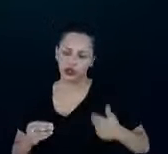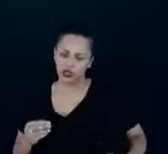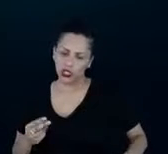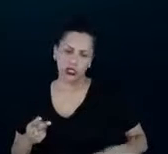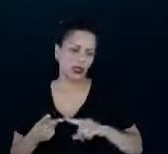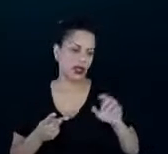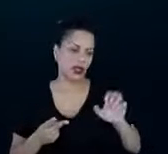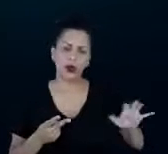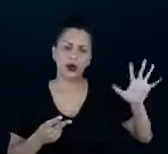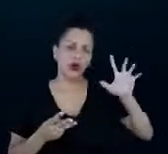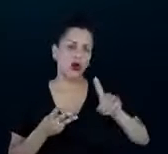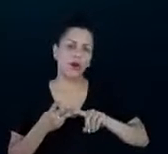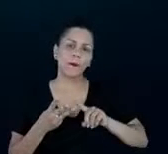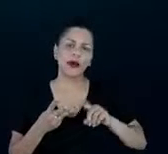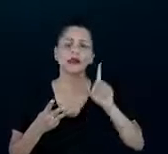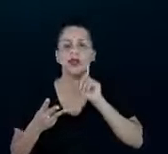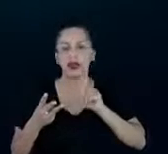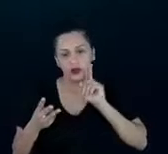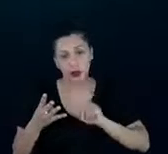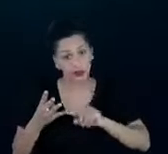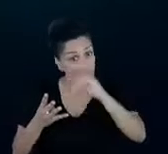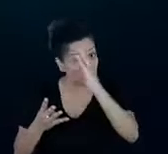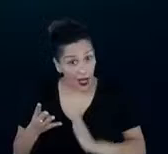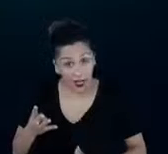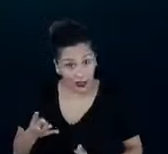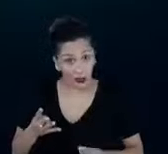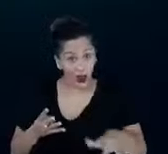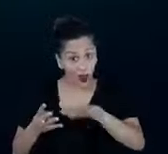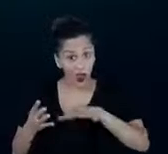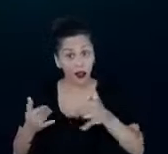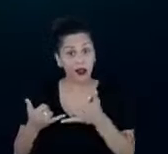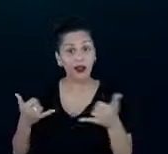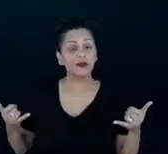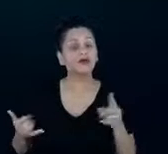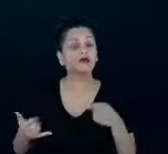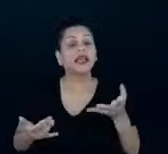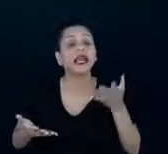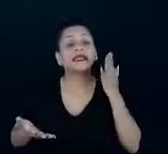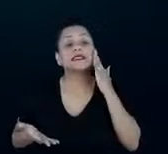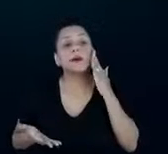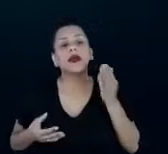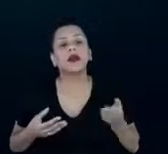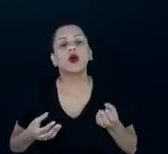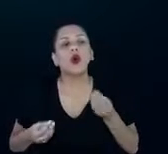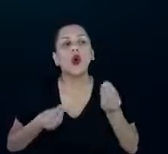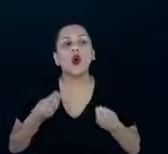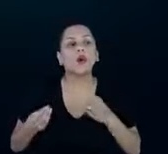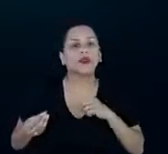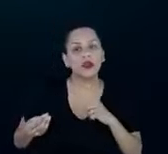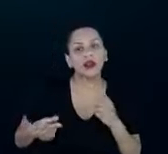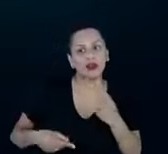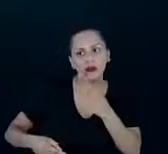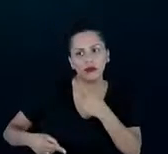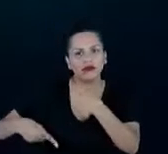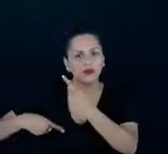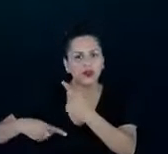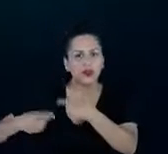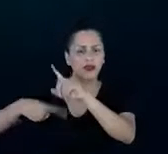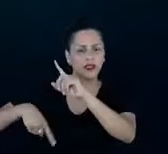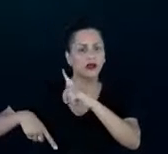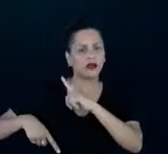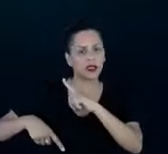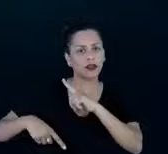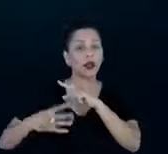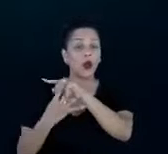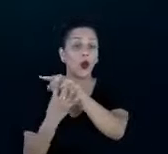e para o setor elétrico se a gente quiser saber o quanto a gente está inovando os quatro pilares que a China estabeleceu para